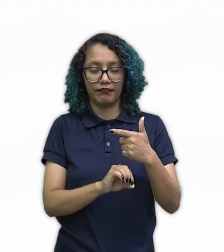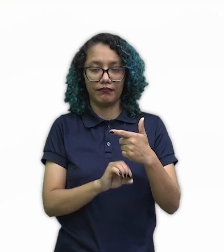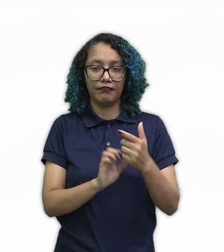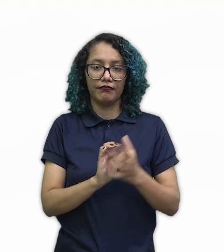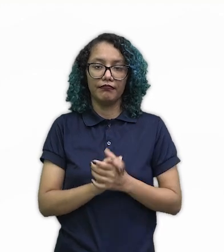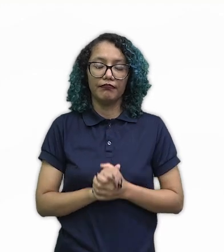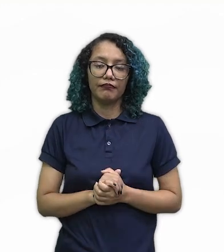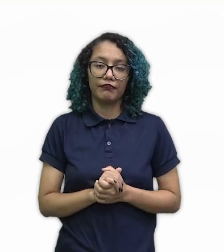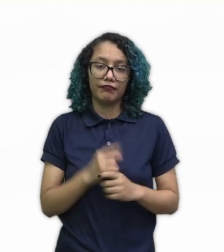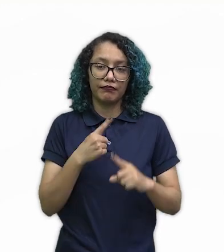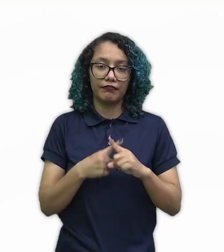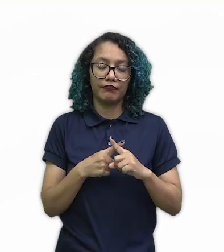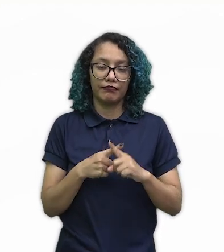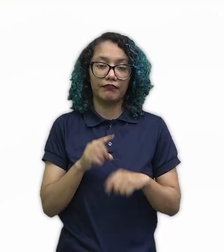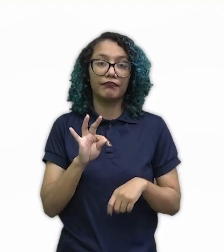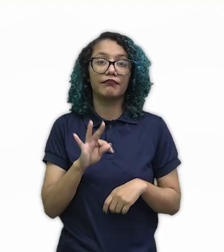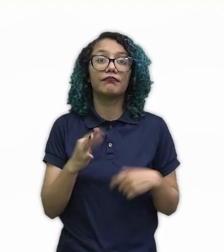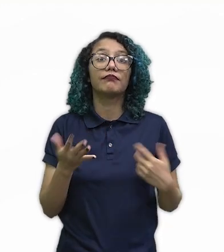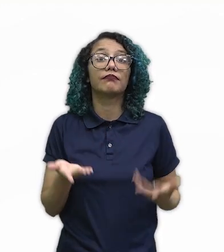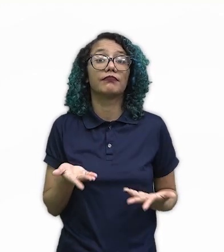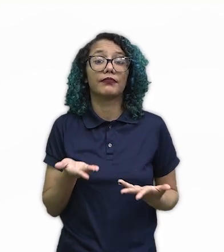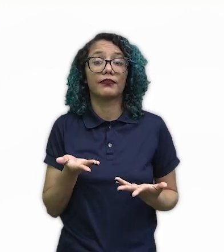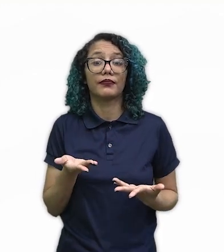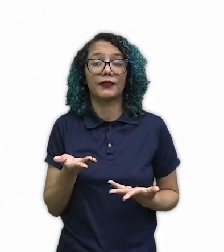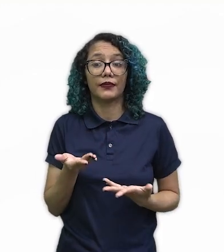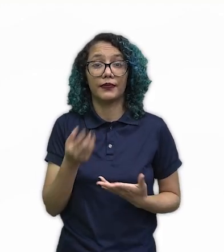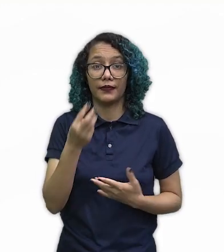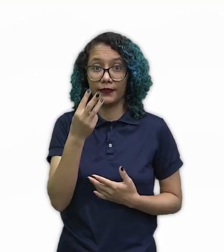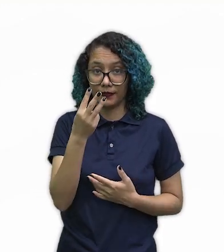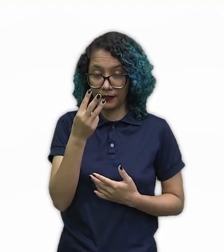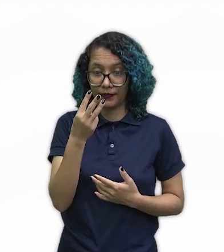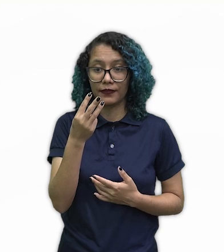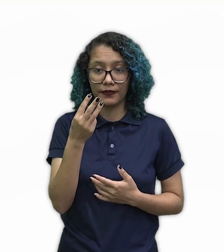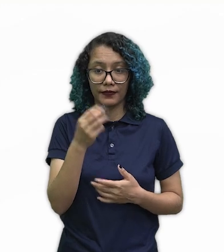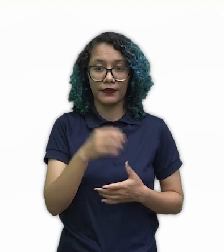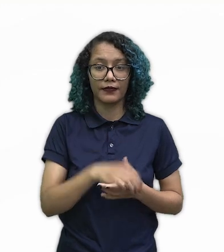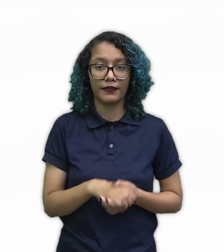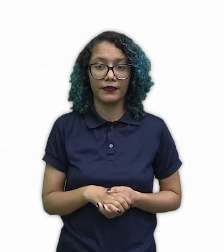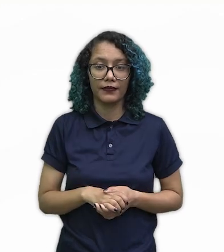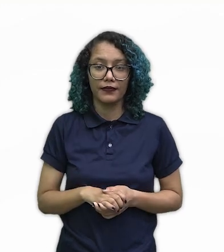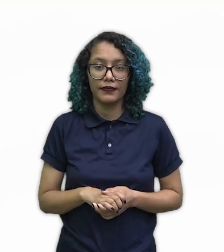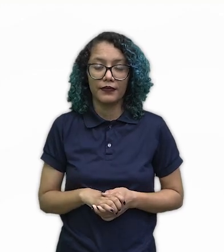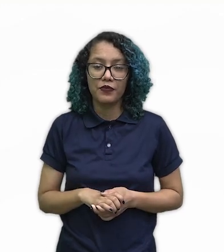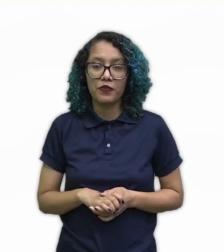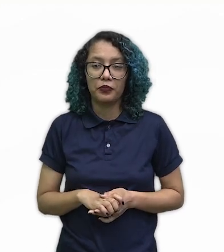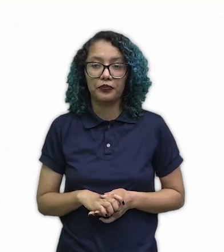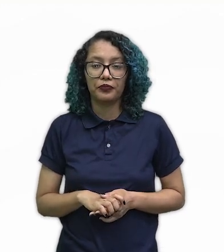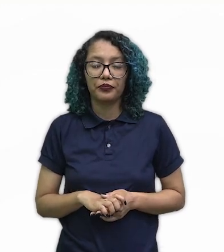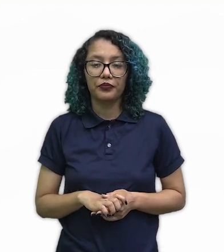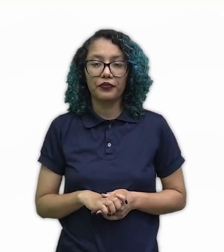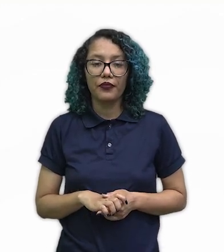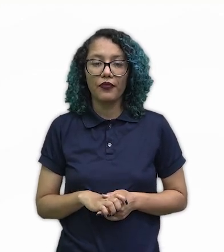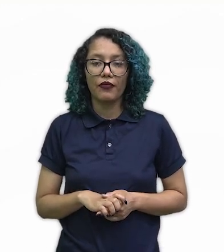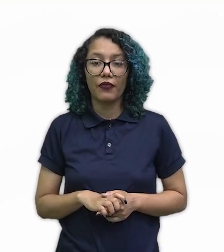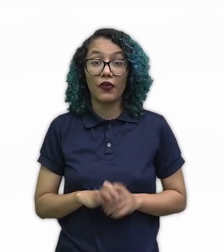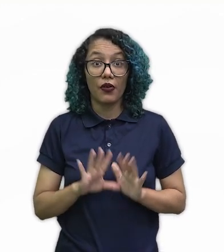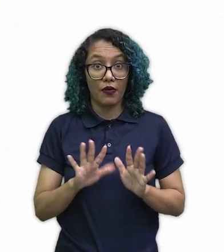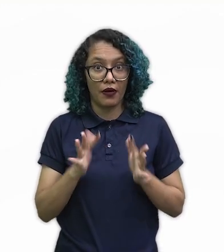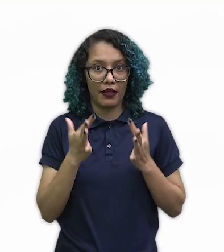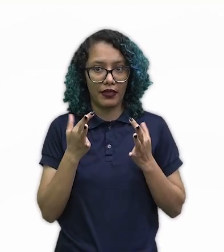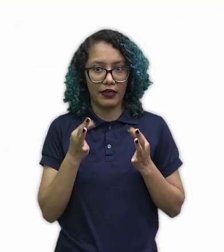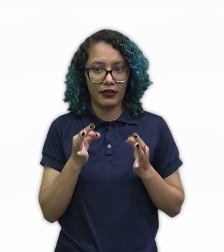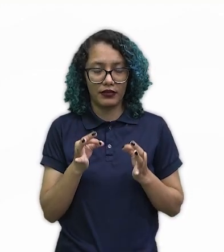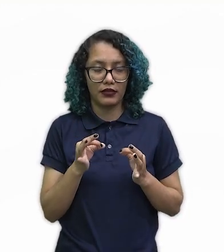100. Multiplicado pelo tempo. Quanto é o tempo? O tempo é 3. Então, olha só. Juro igual. Olha o que a gente vai fazer, pessoal,